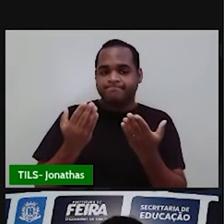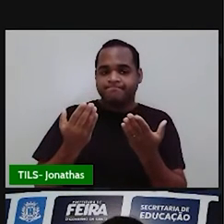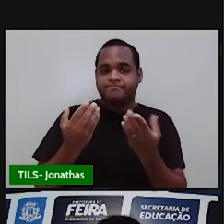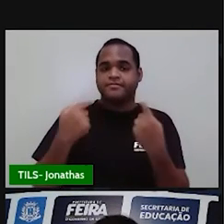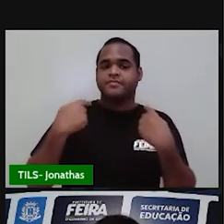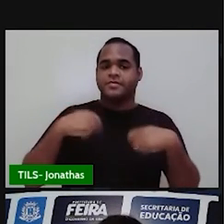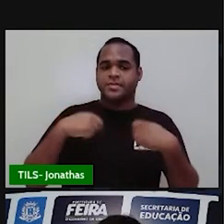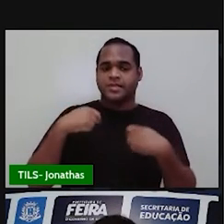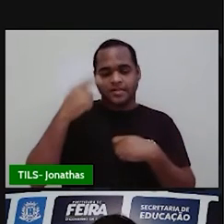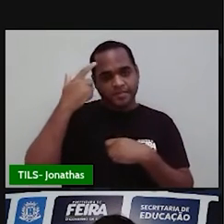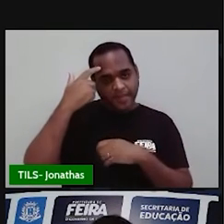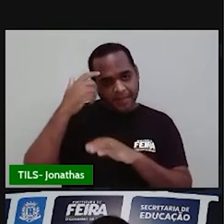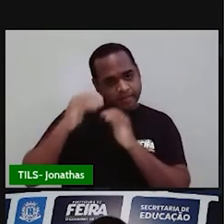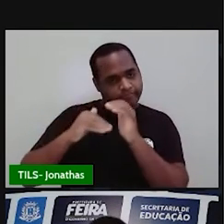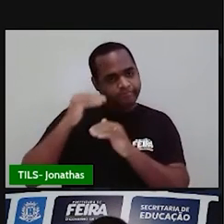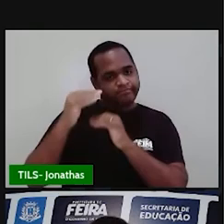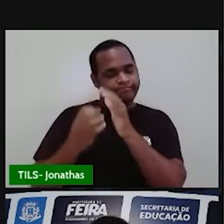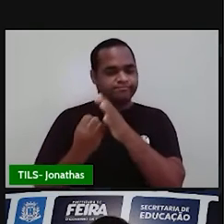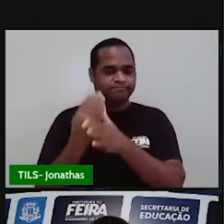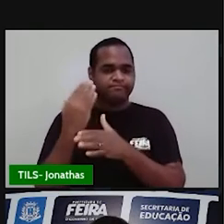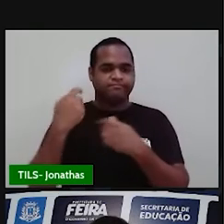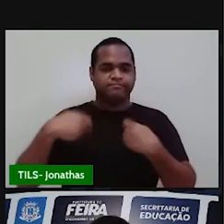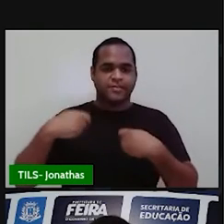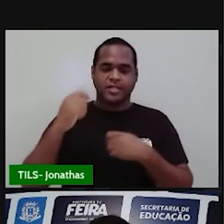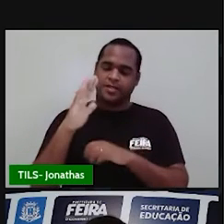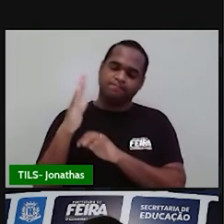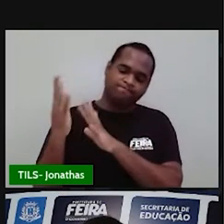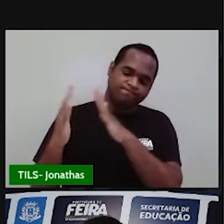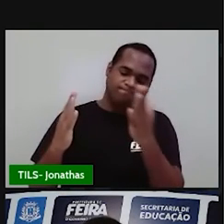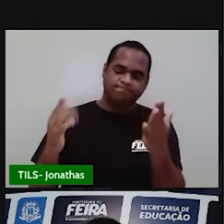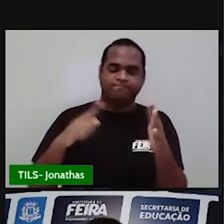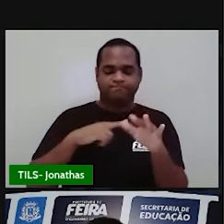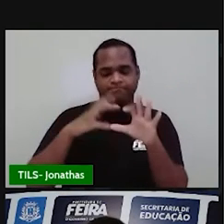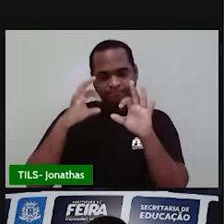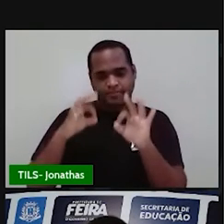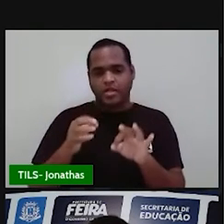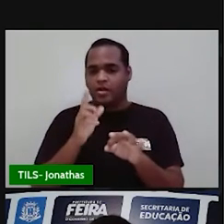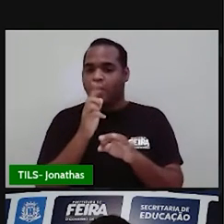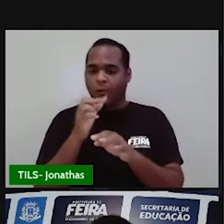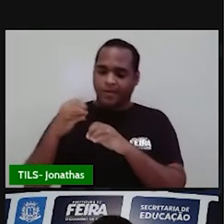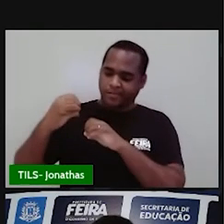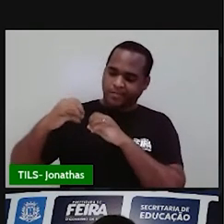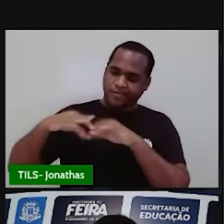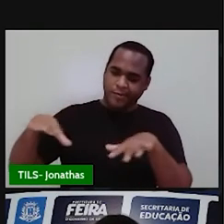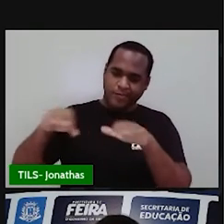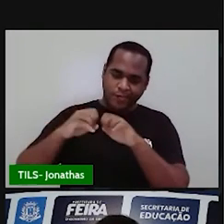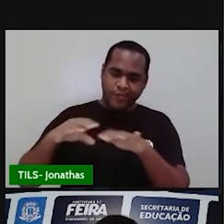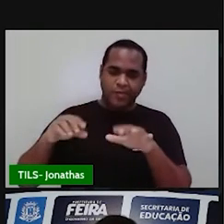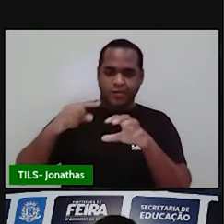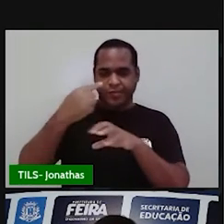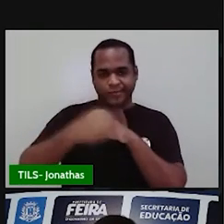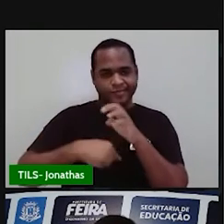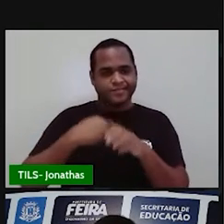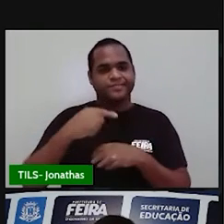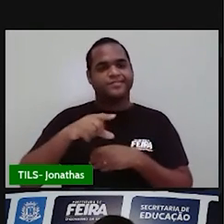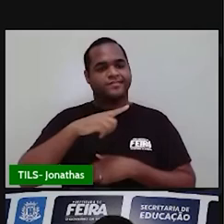gente desenvolva, que a gente crie essa consciência ambiental com o consumo de água do nosso planeta. Beleza?